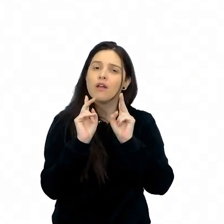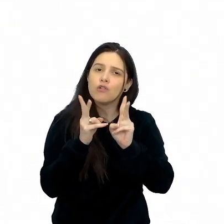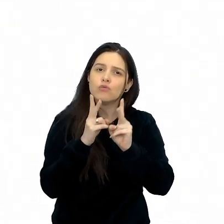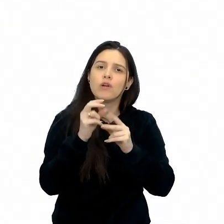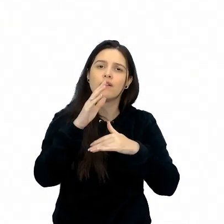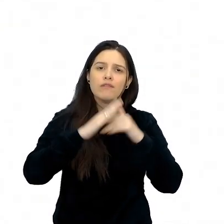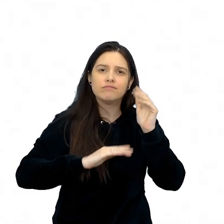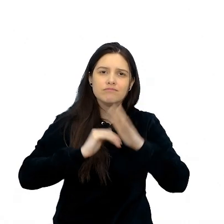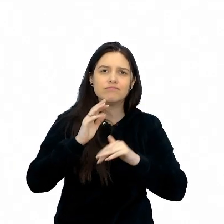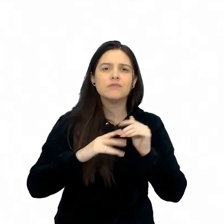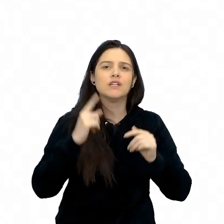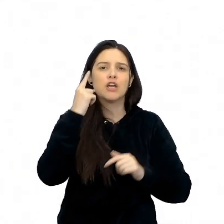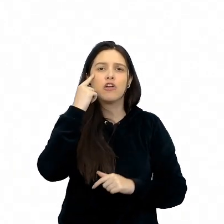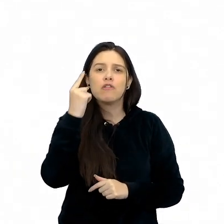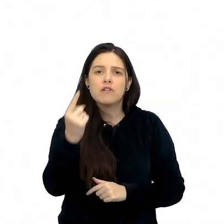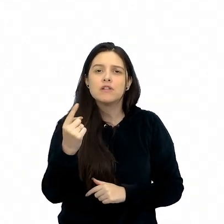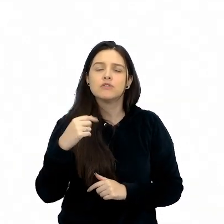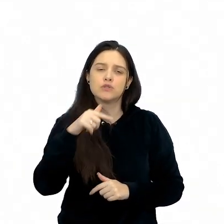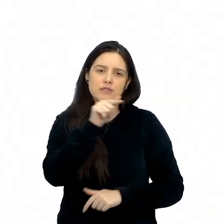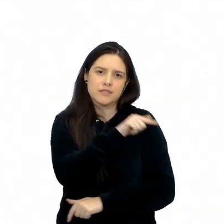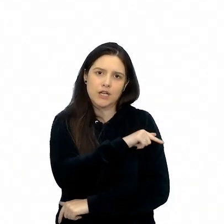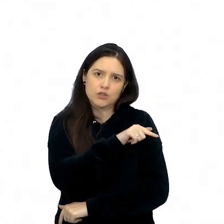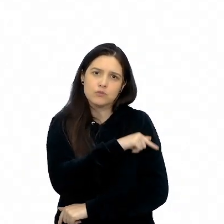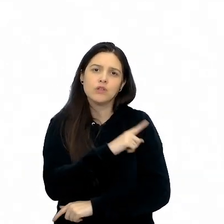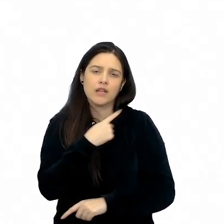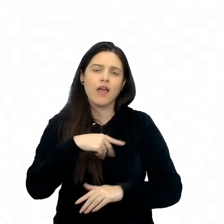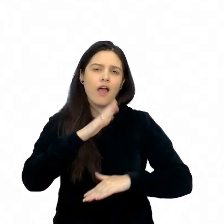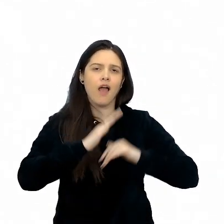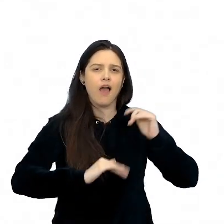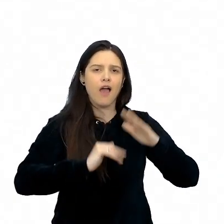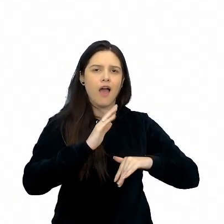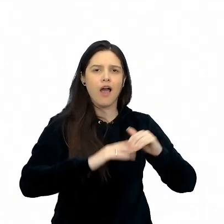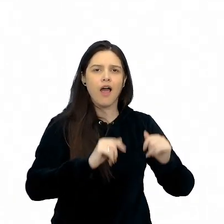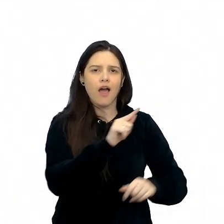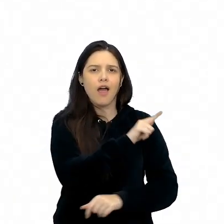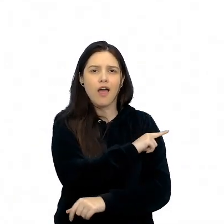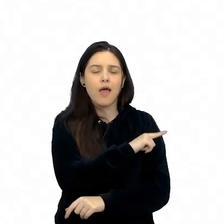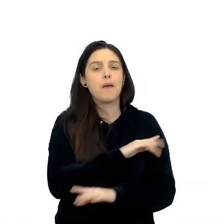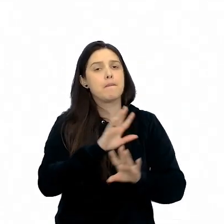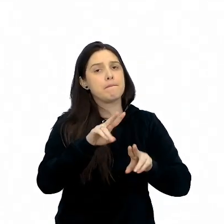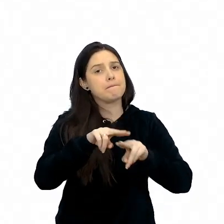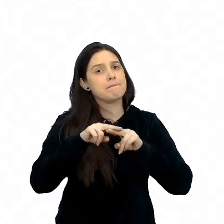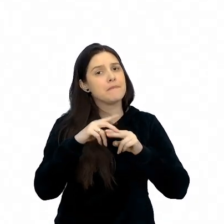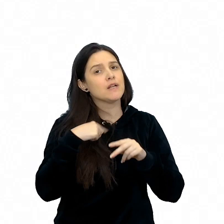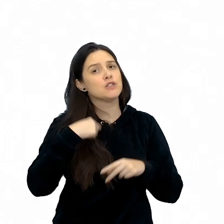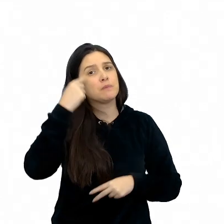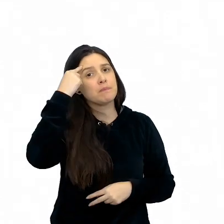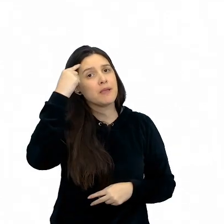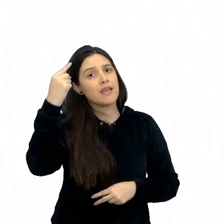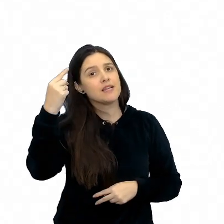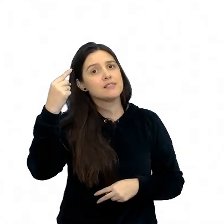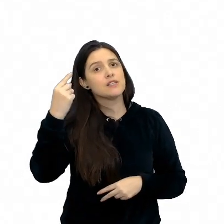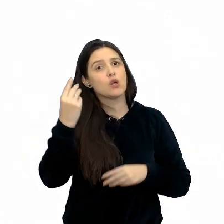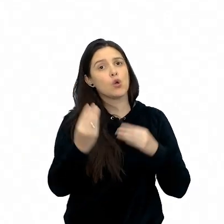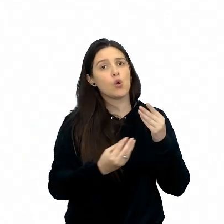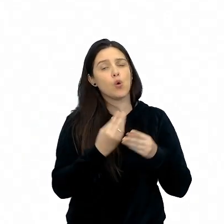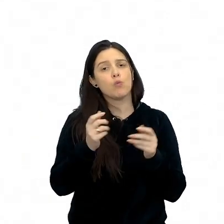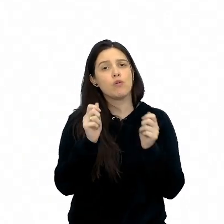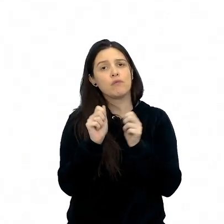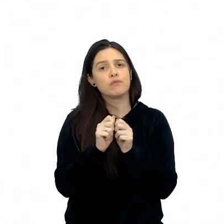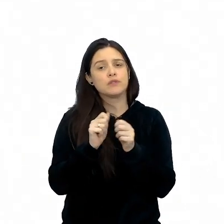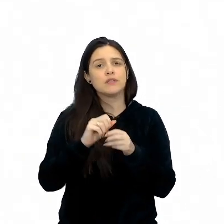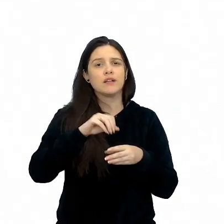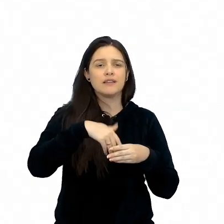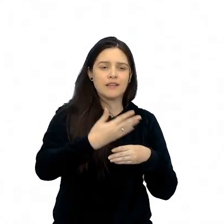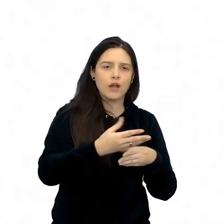é uma habilidade do 7º ano. É uma habilidade do 7º ano, porém, quando a gente pensa nela, quando eu falo de ângulos